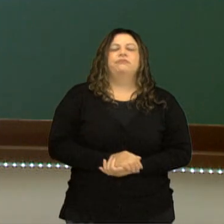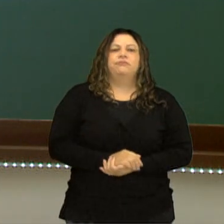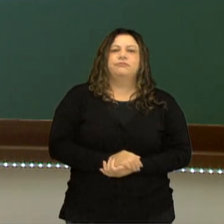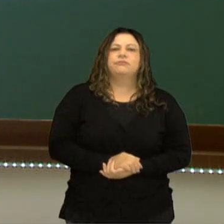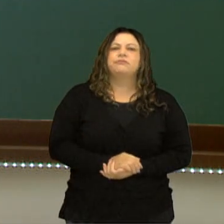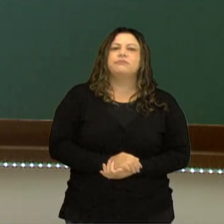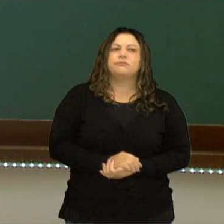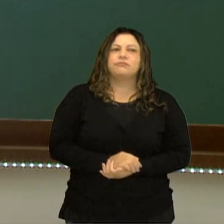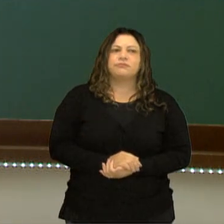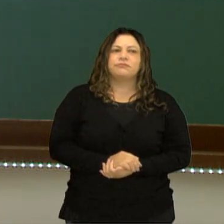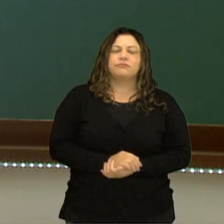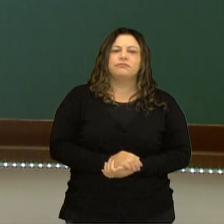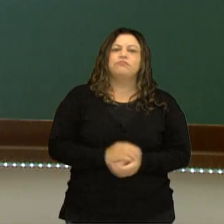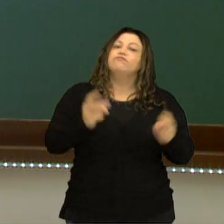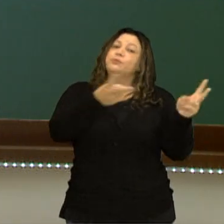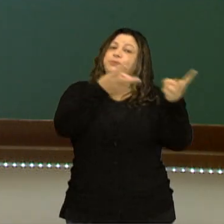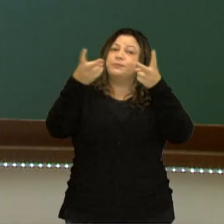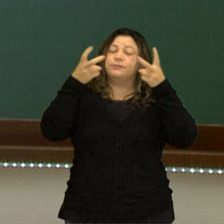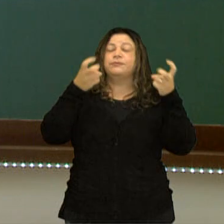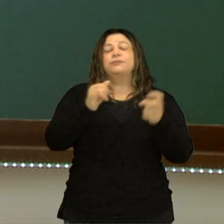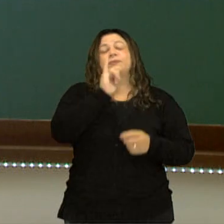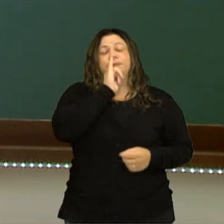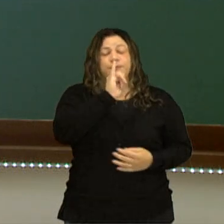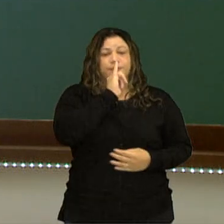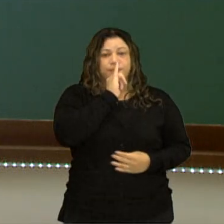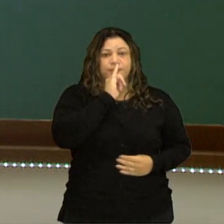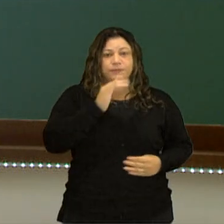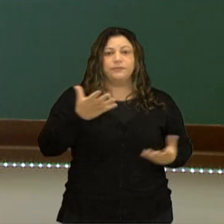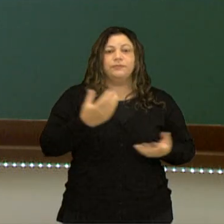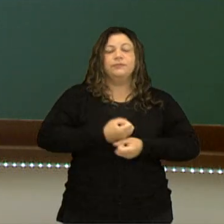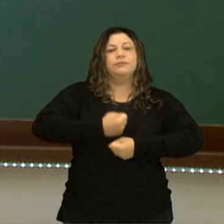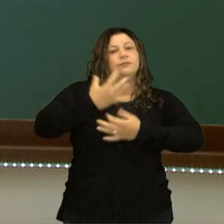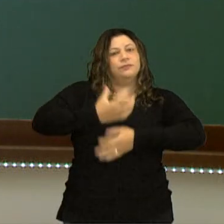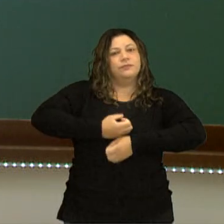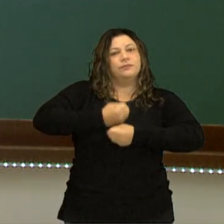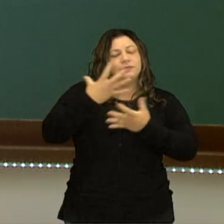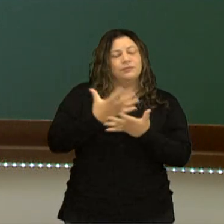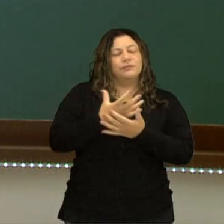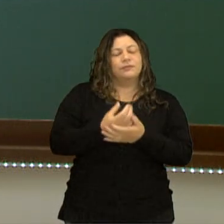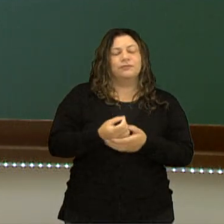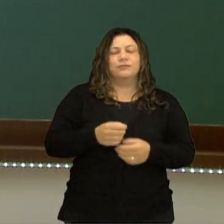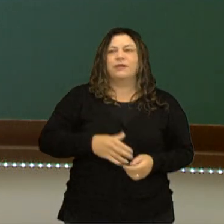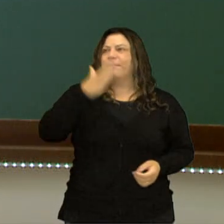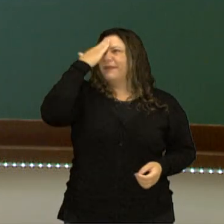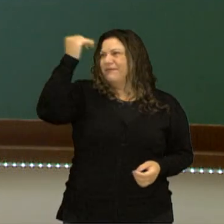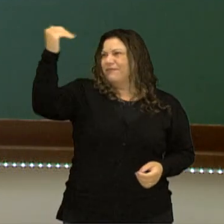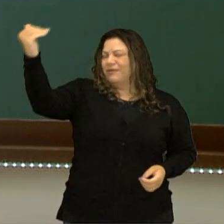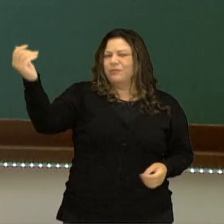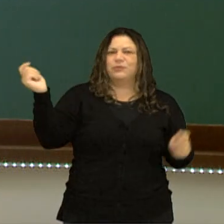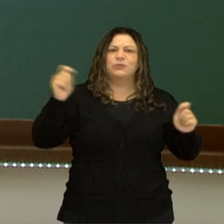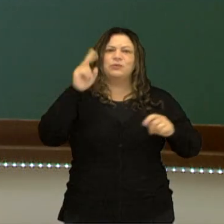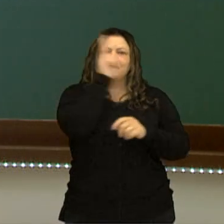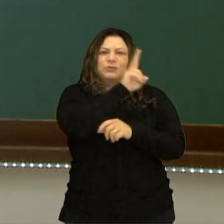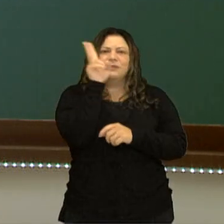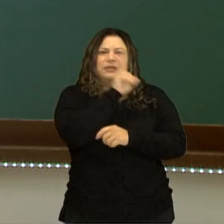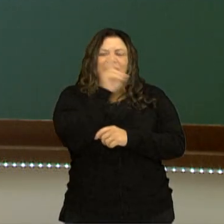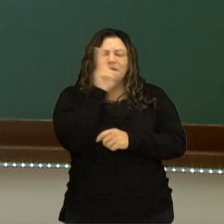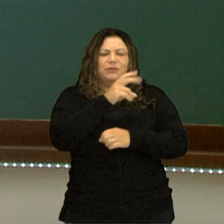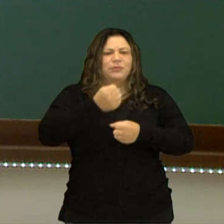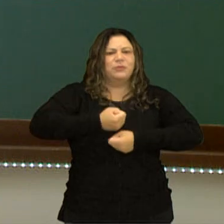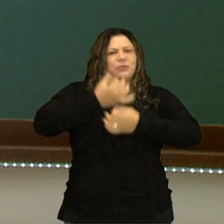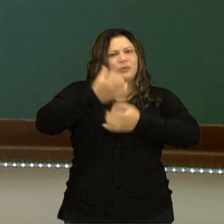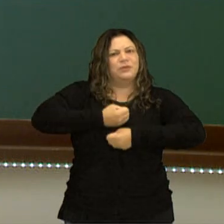nós podemos ver um exemplo de um poema bem famoso. E lembrando, poema é o